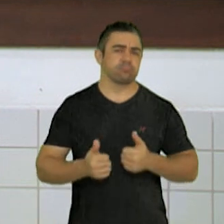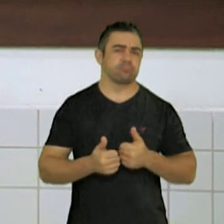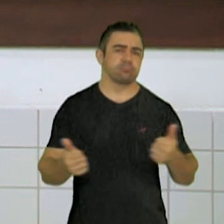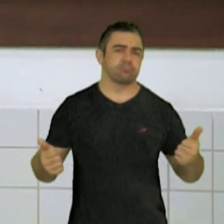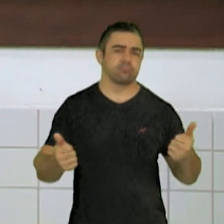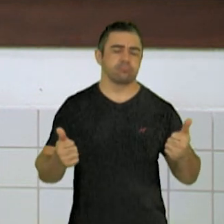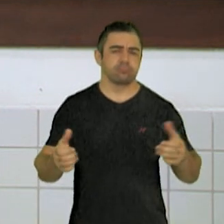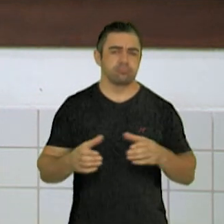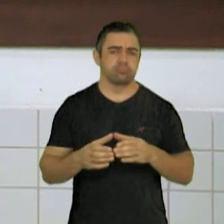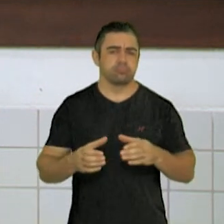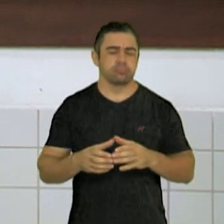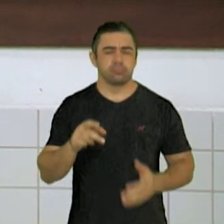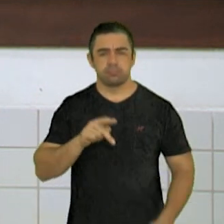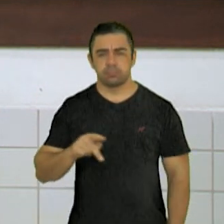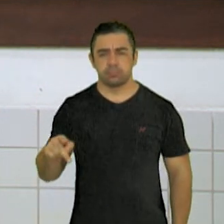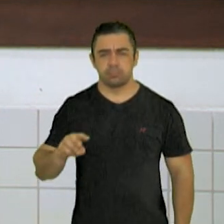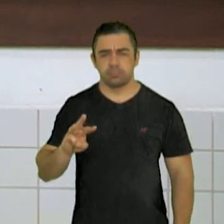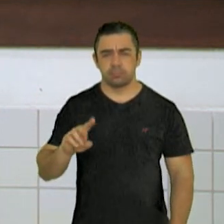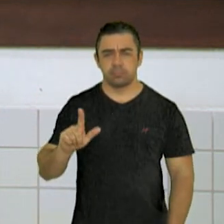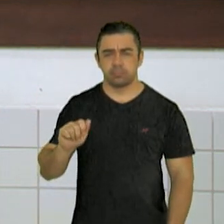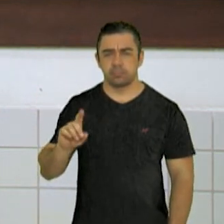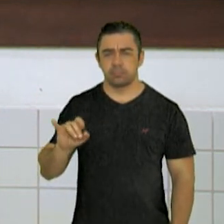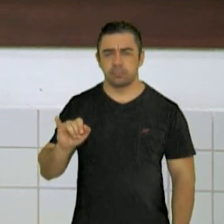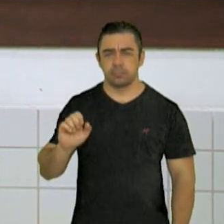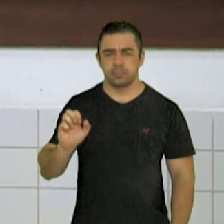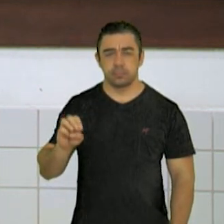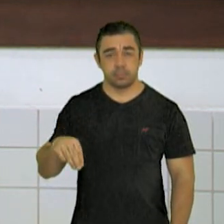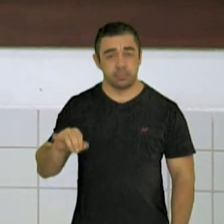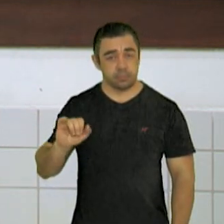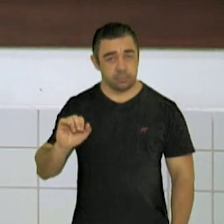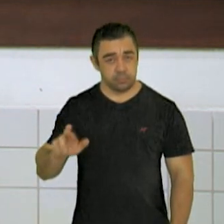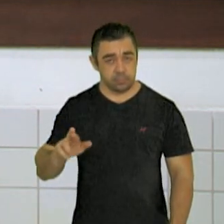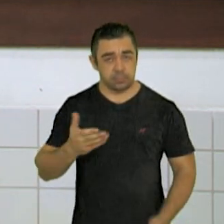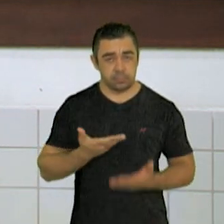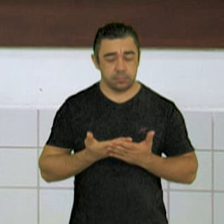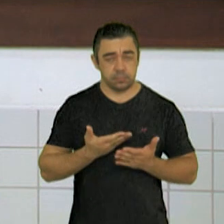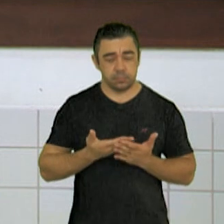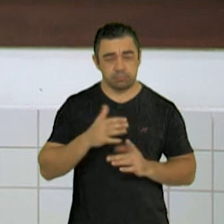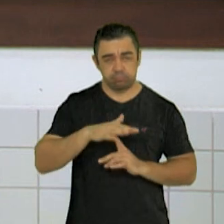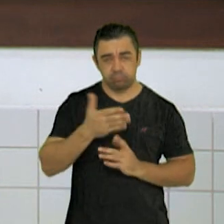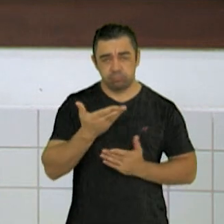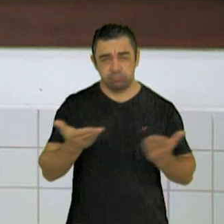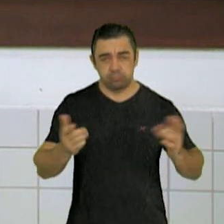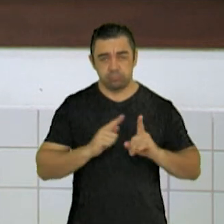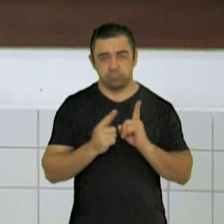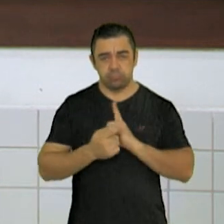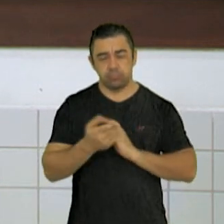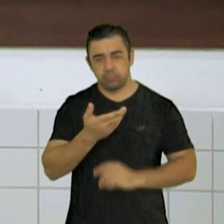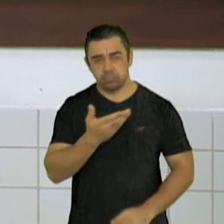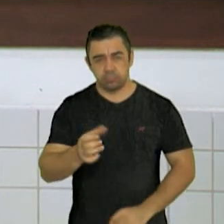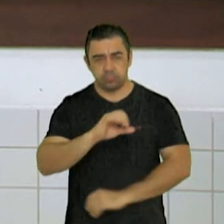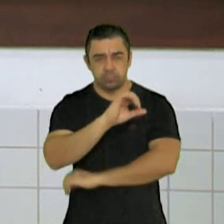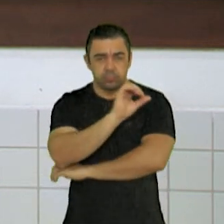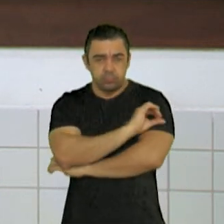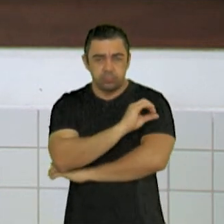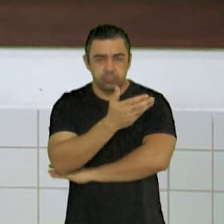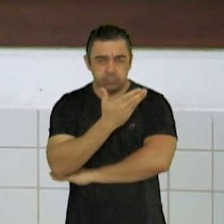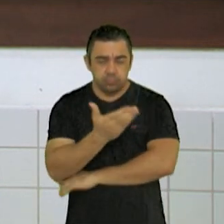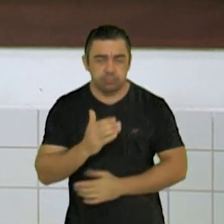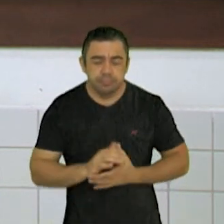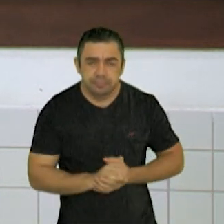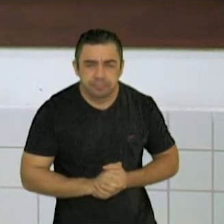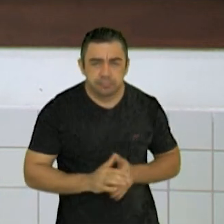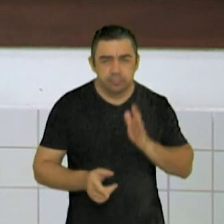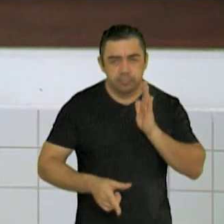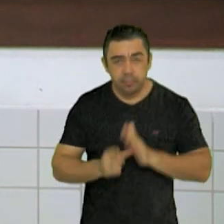Salve, salve galera! Professor Vladimir na área com mais uma aula Paraná de Geografia para você do nono ano do ensino fundamental. E